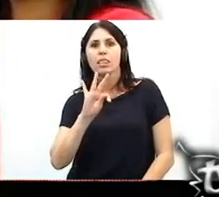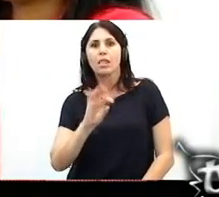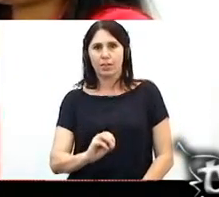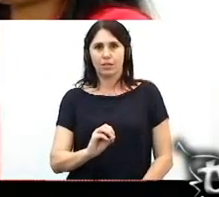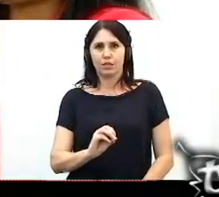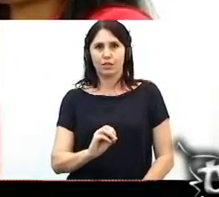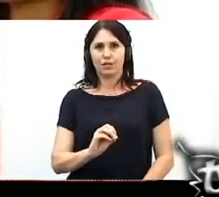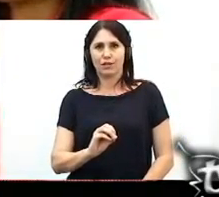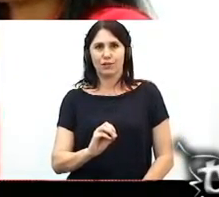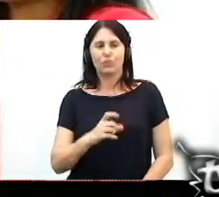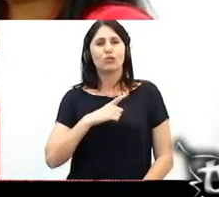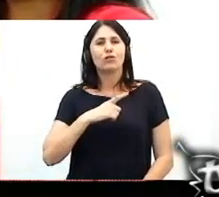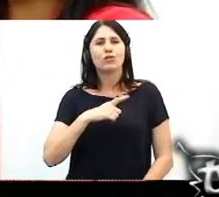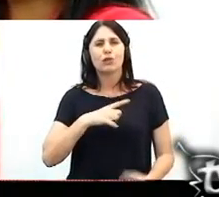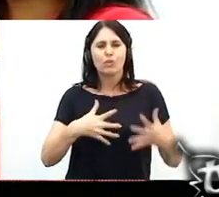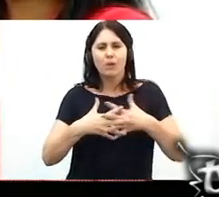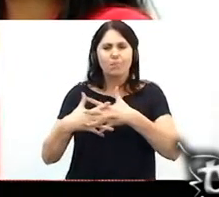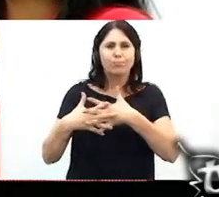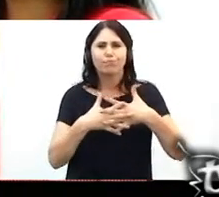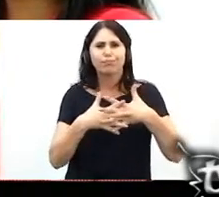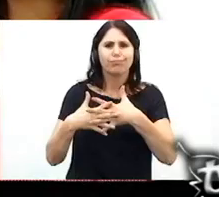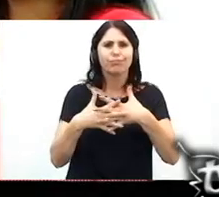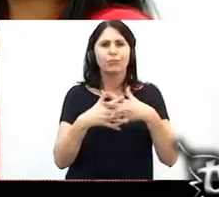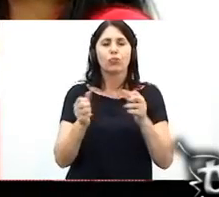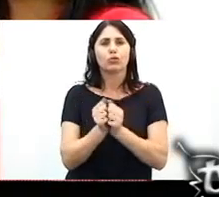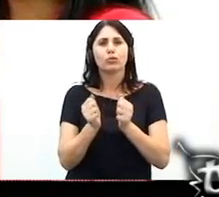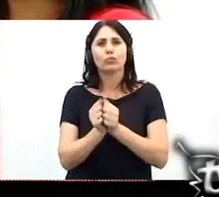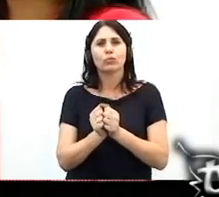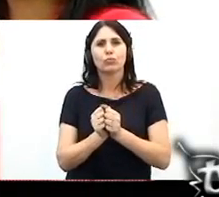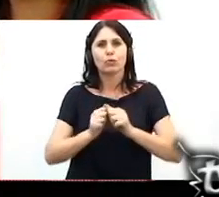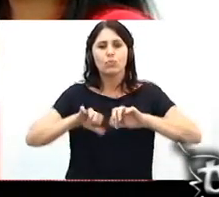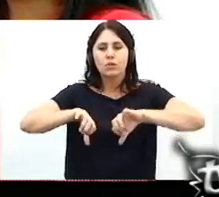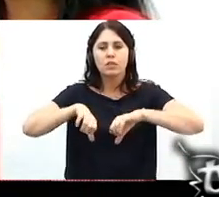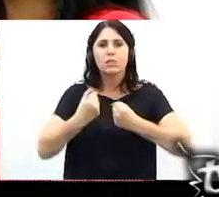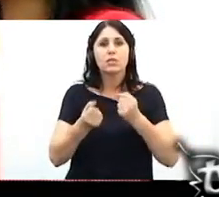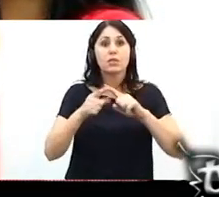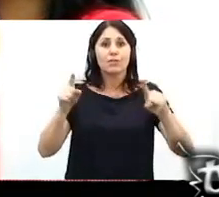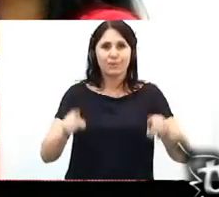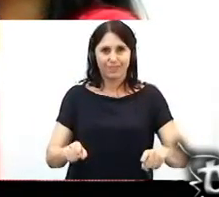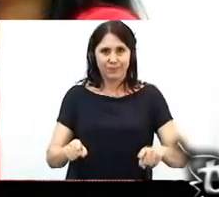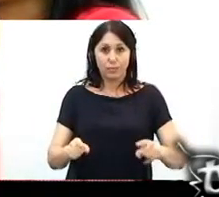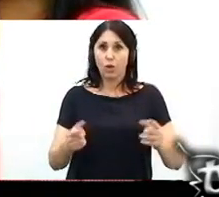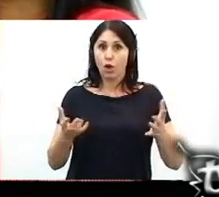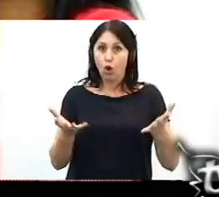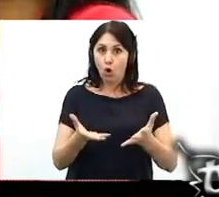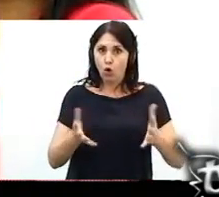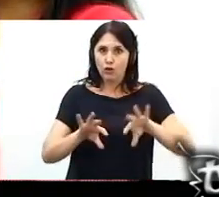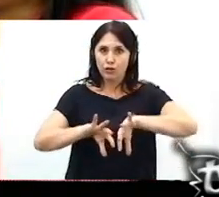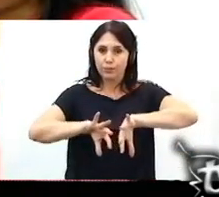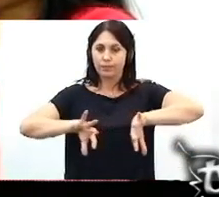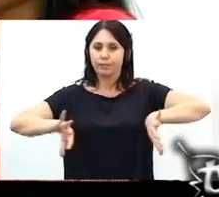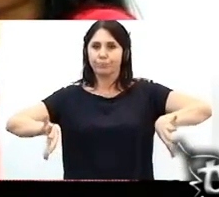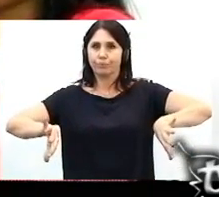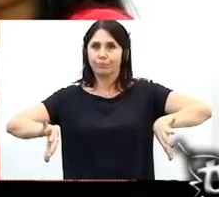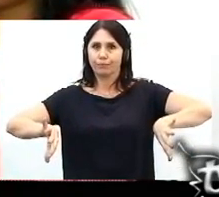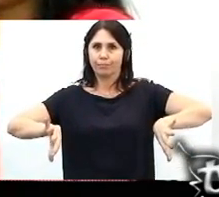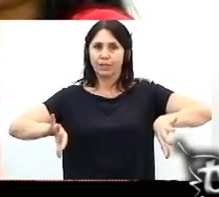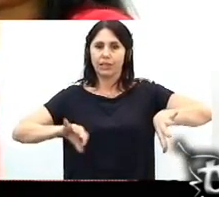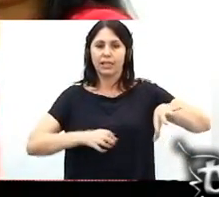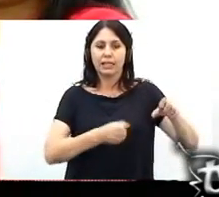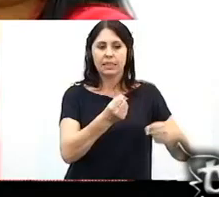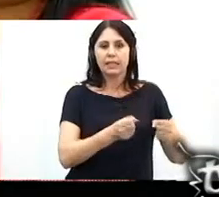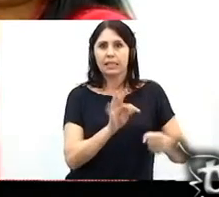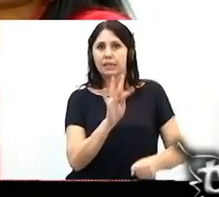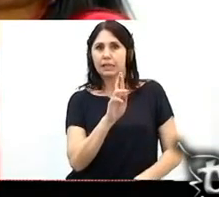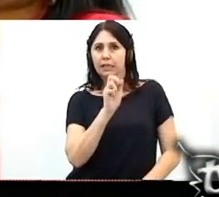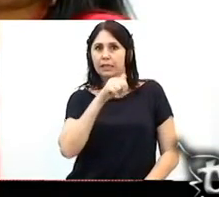Ministério das Cidades, ele é novo, né? É algo muito recente. Antes, para vocês terem uma ideia, a questão do trânsito